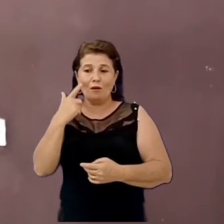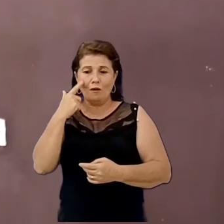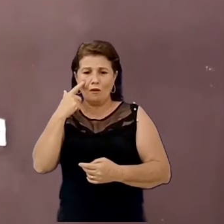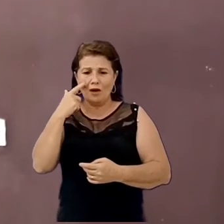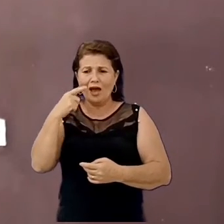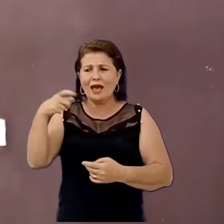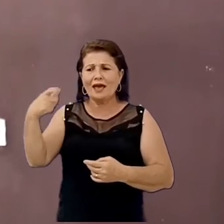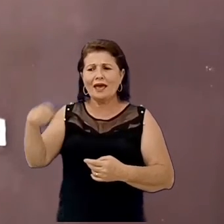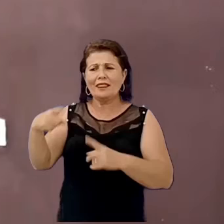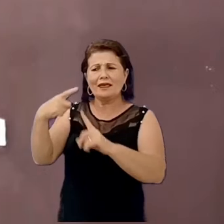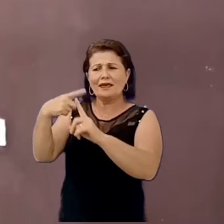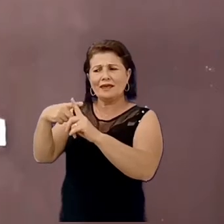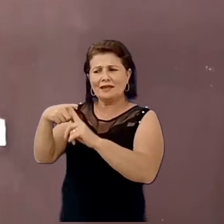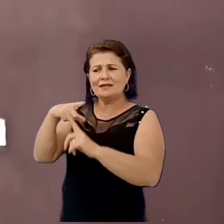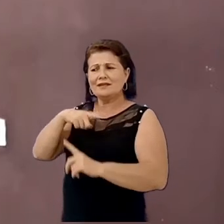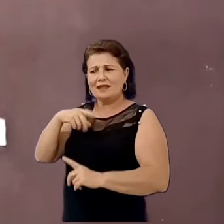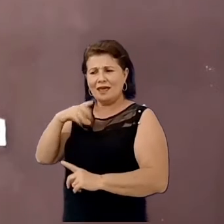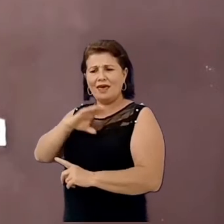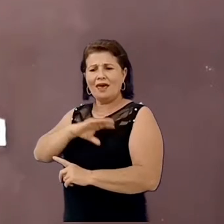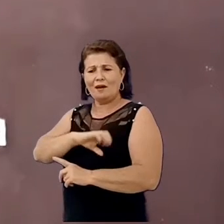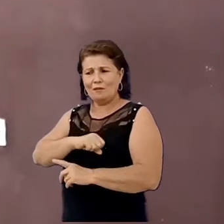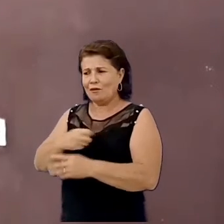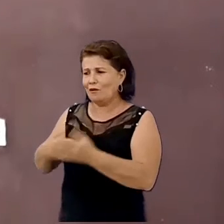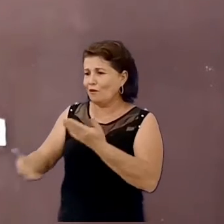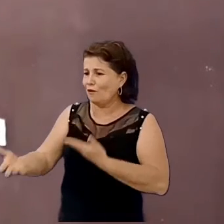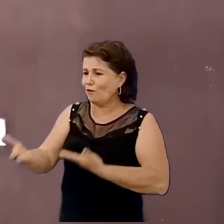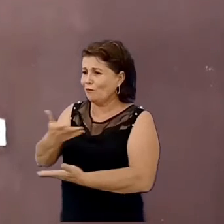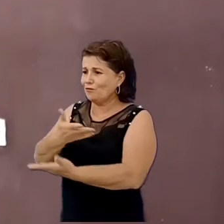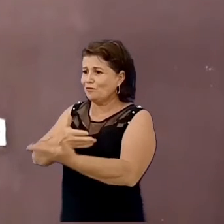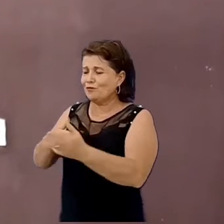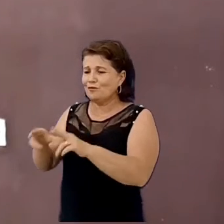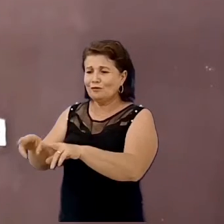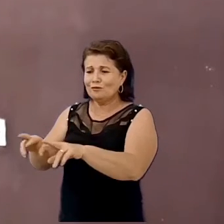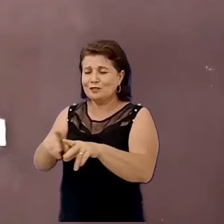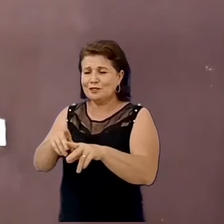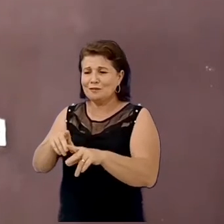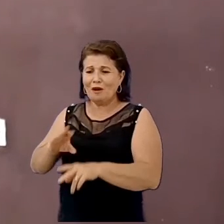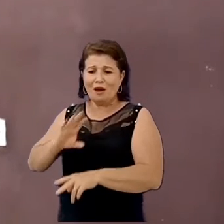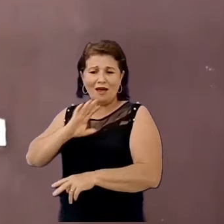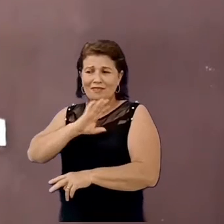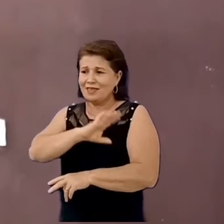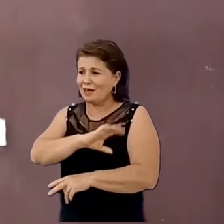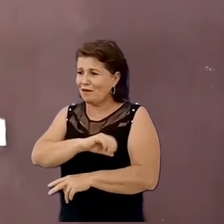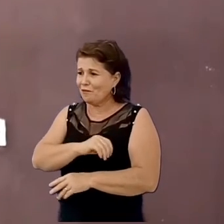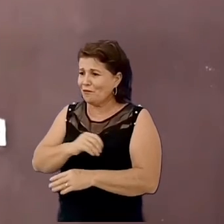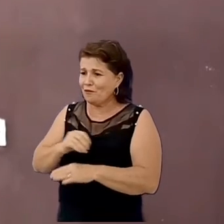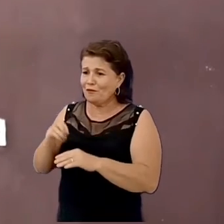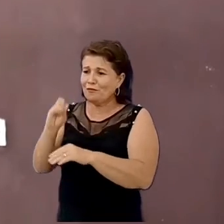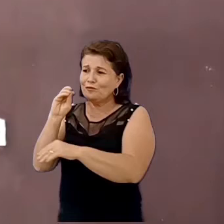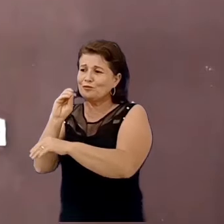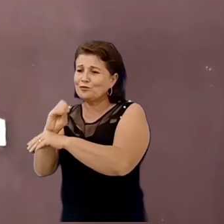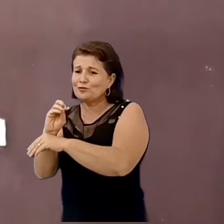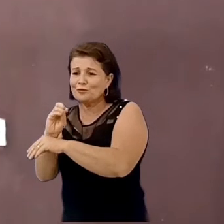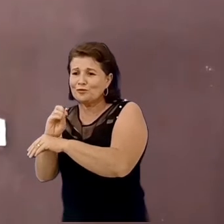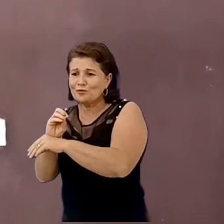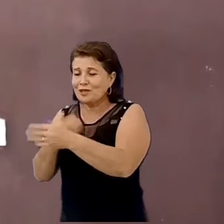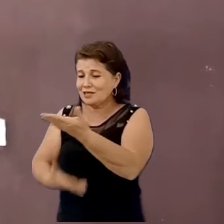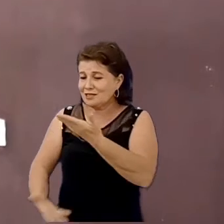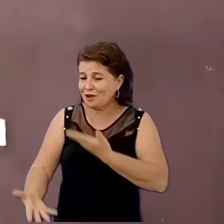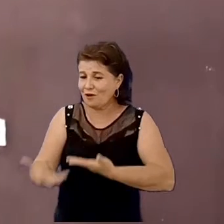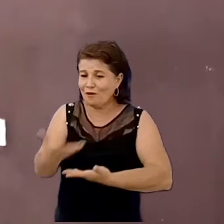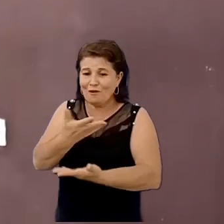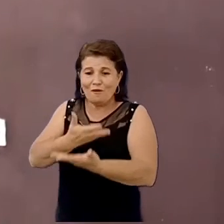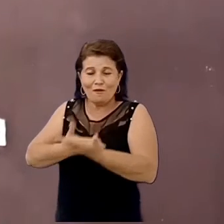amor. Os irmãos se amam, eles cuidam uns dos outros. Eles compartilham